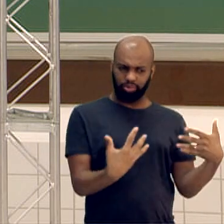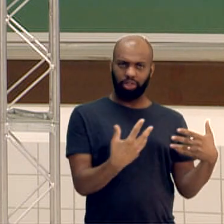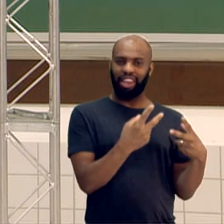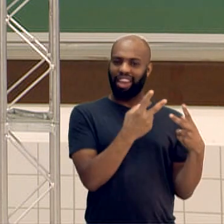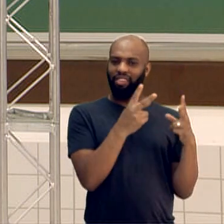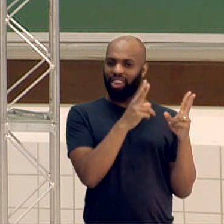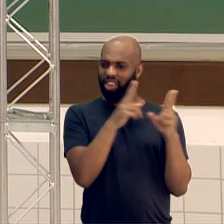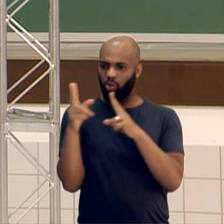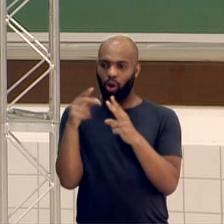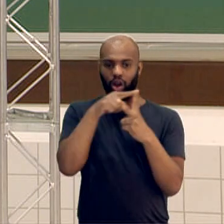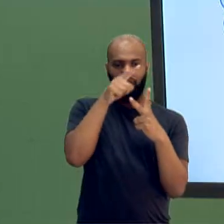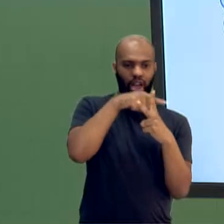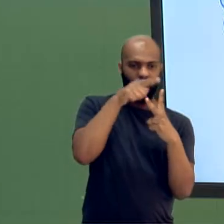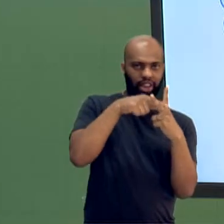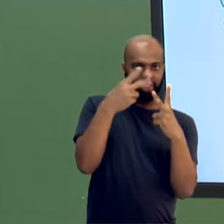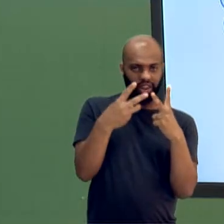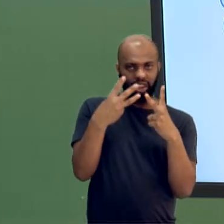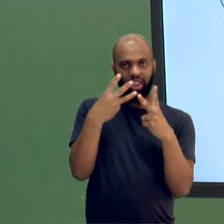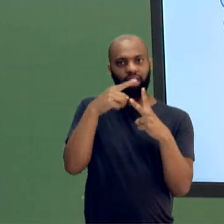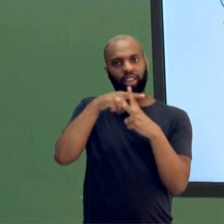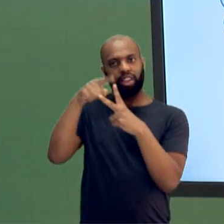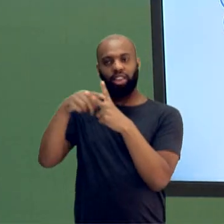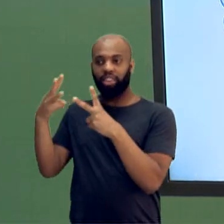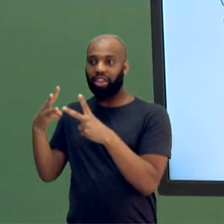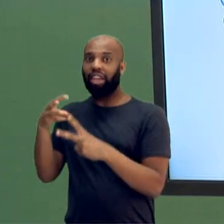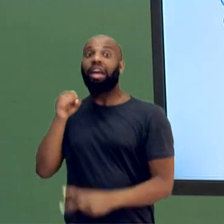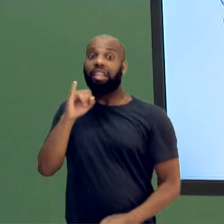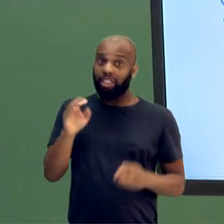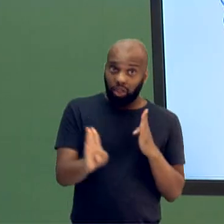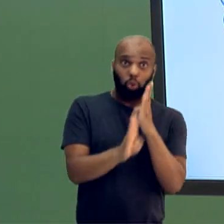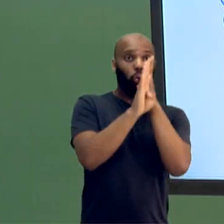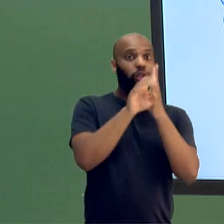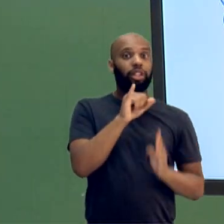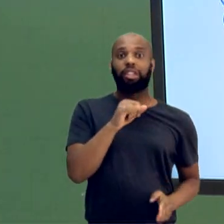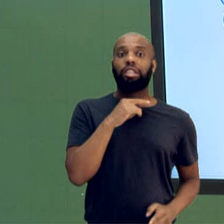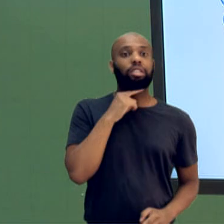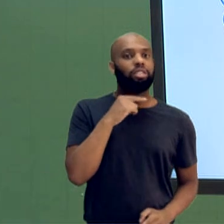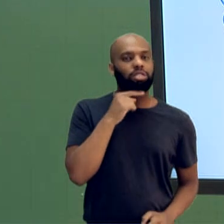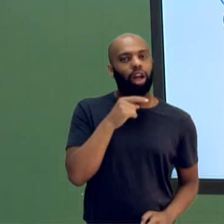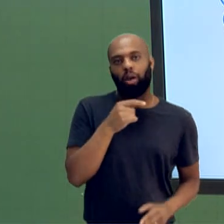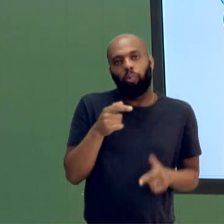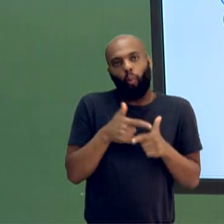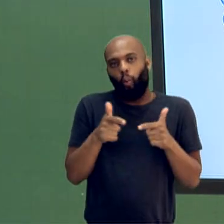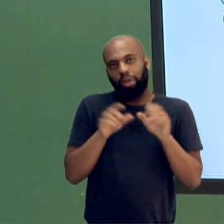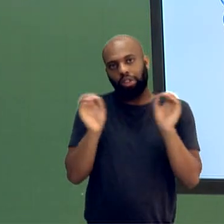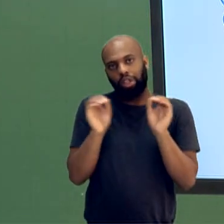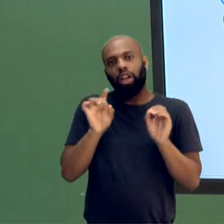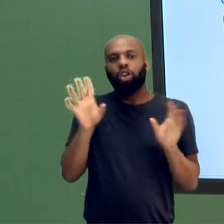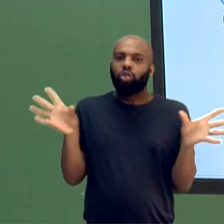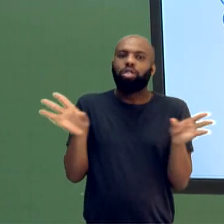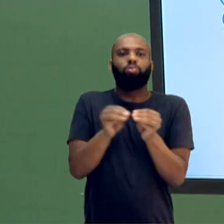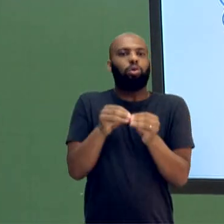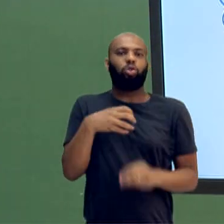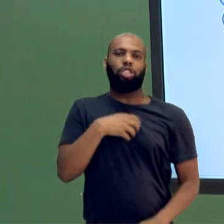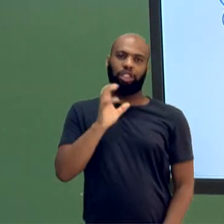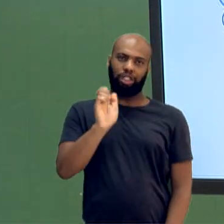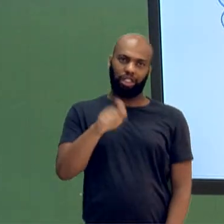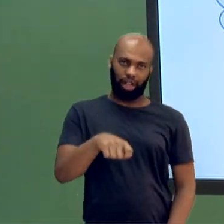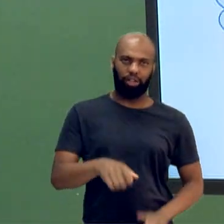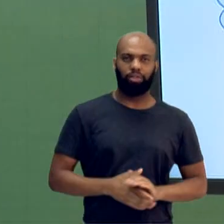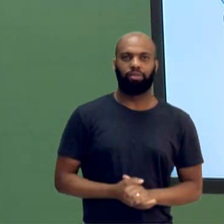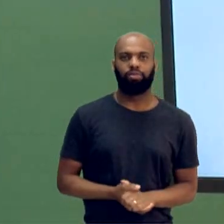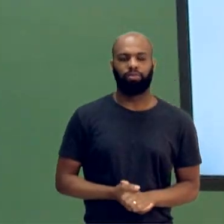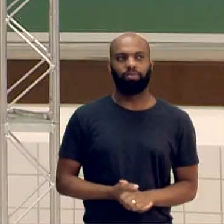de 3. Se você encontrar, se você não encontrar, não tem problema, e aí segue a simplificação da forma que ela ficar, tudo